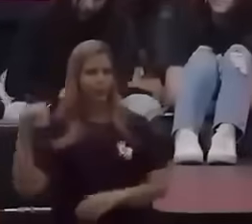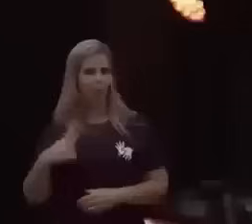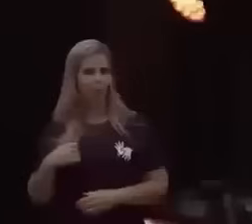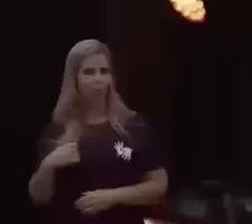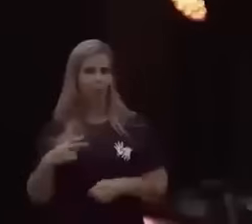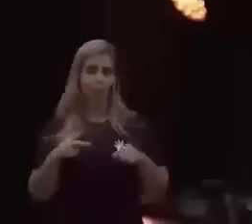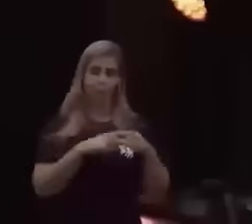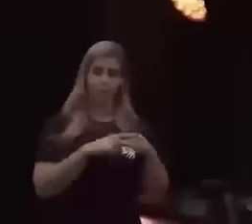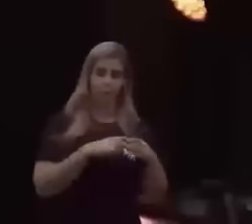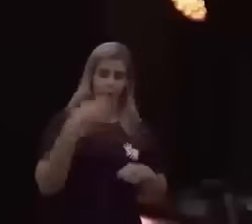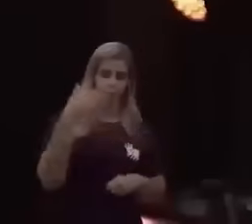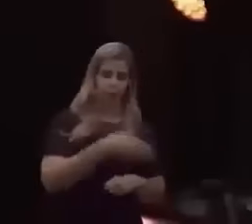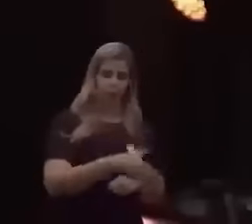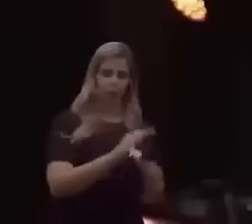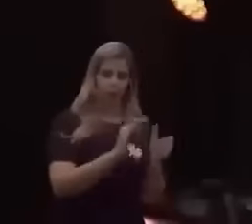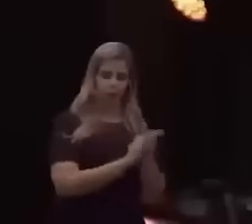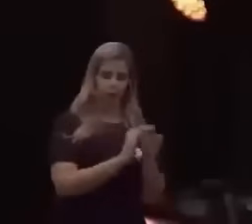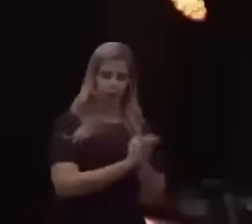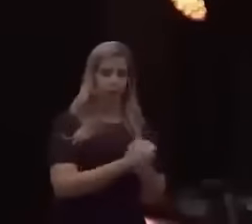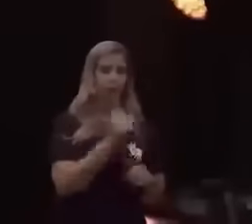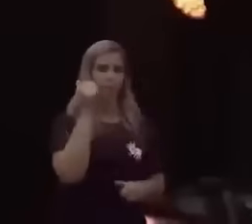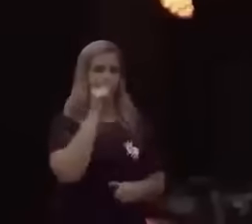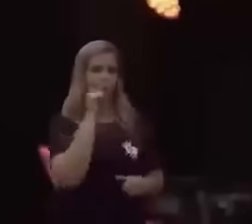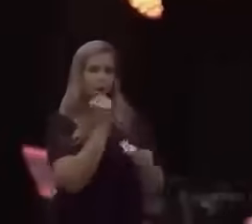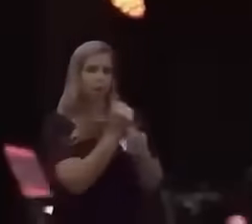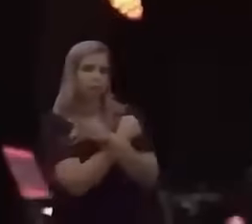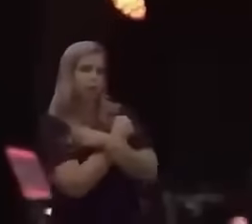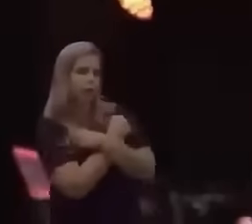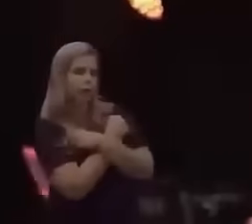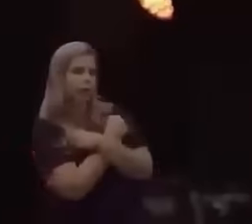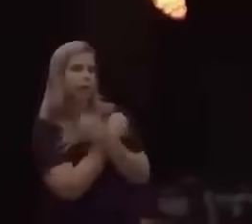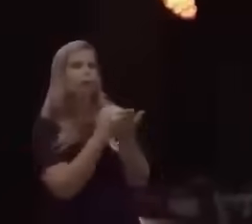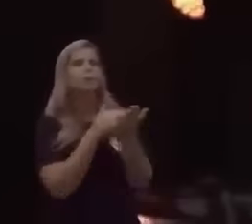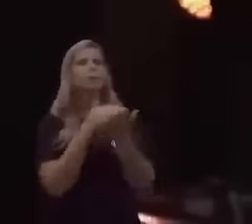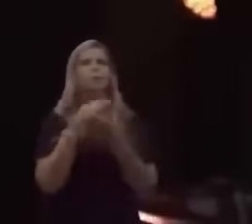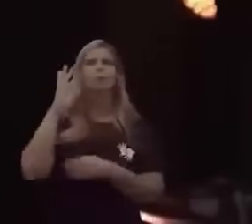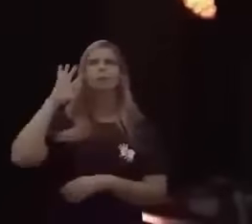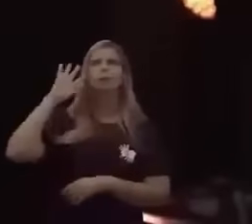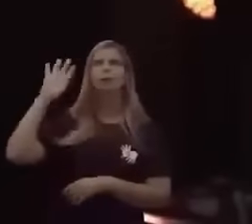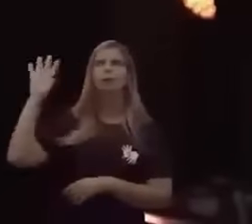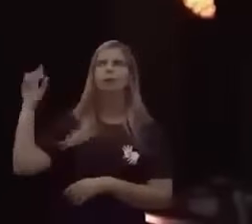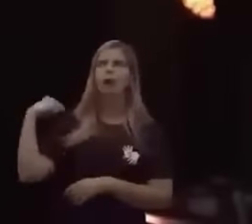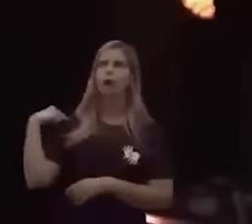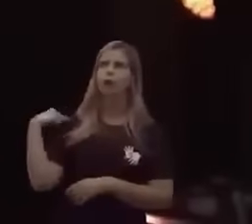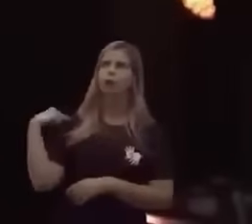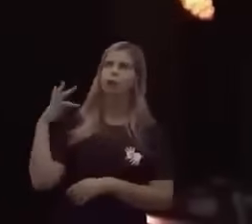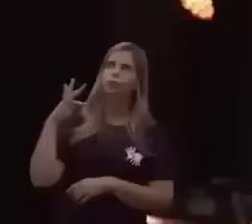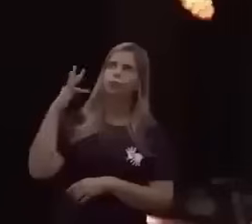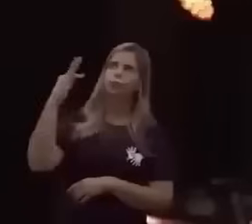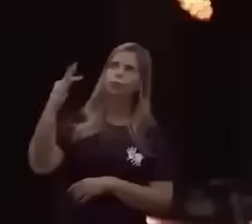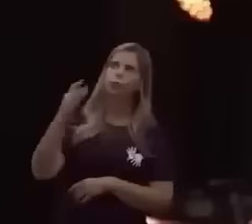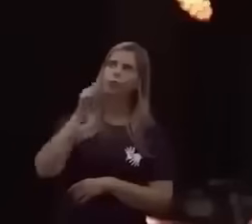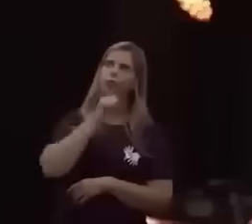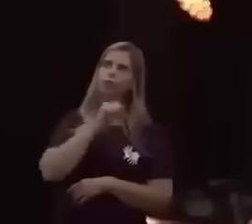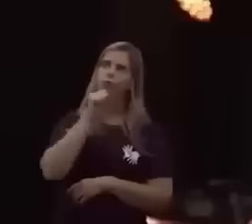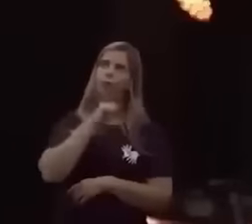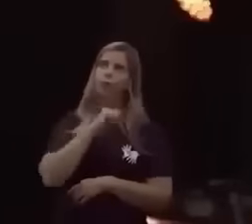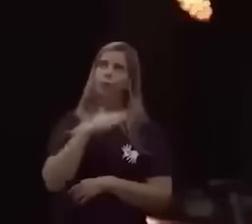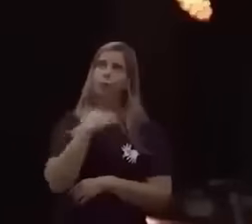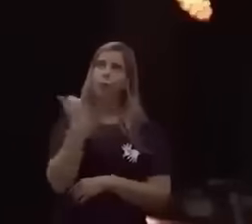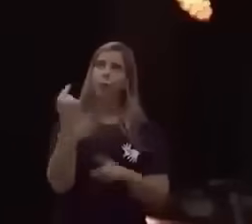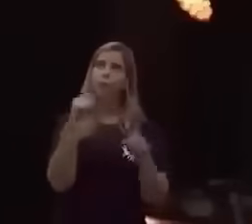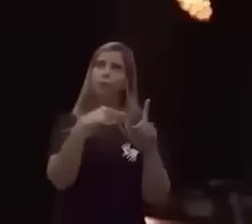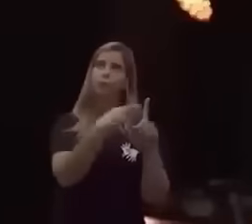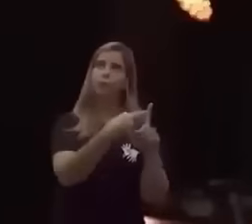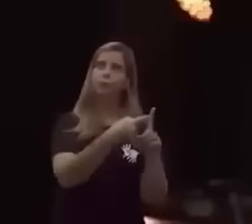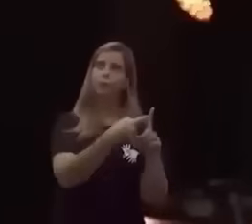Pedro chegava em casa, ele era casado, dava um abraço na esposa, passava aquele filme na cabeça dele: quando você ficar velho, você vai morrer crucificado. Terminava